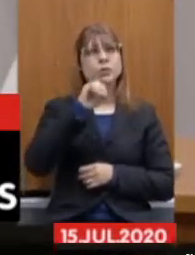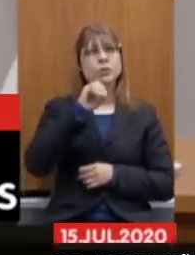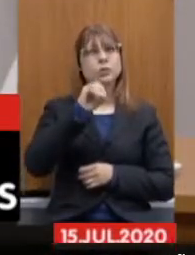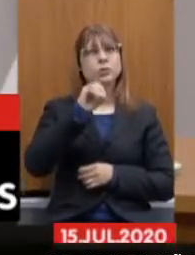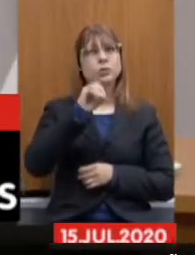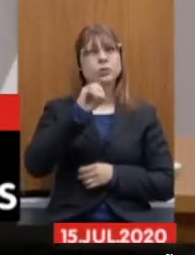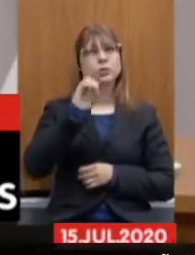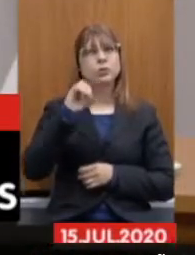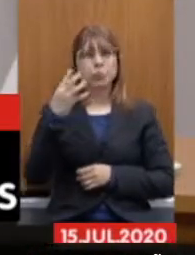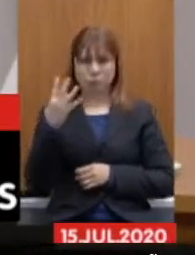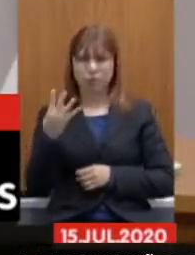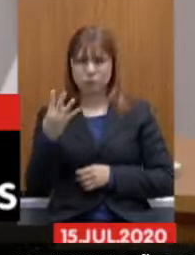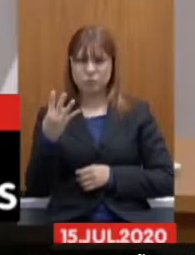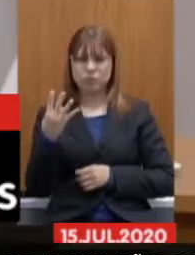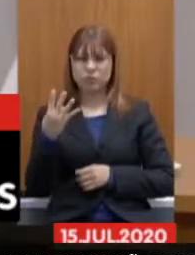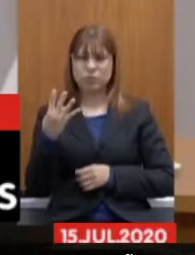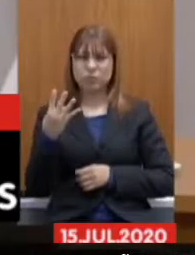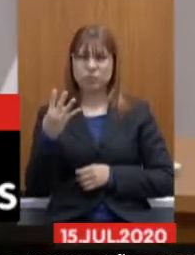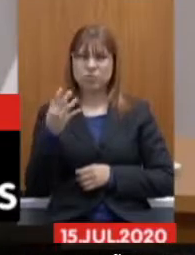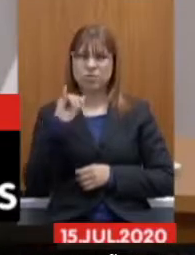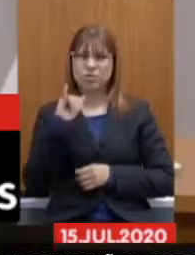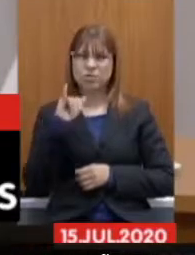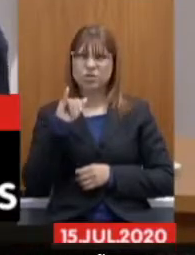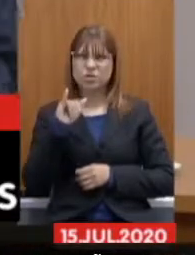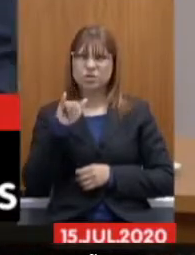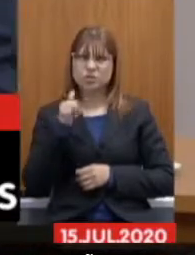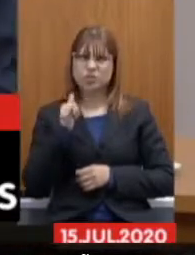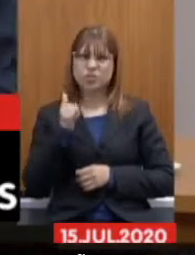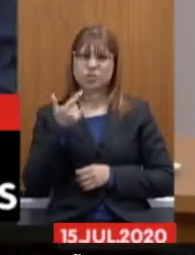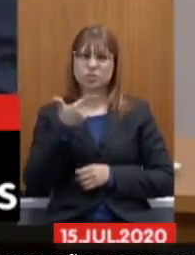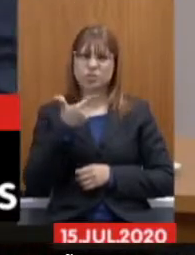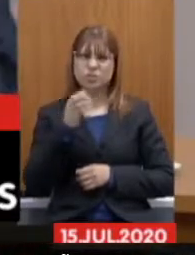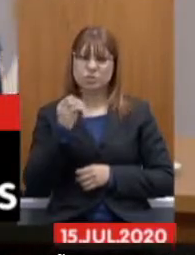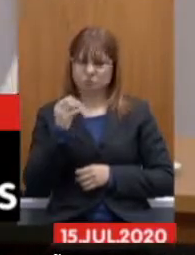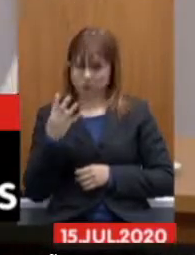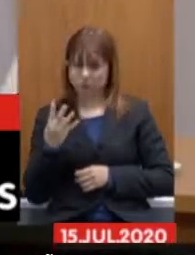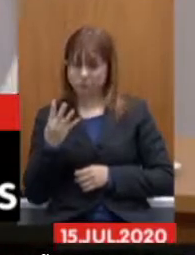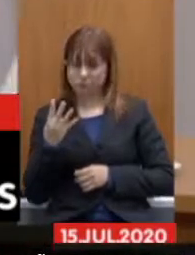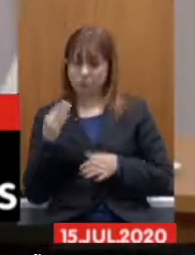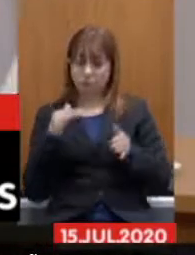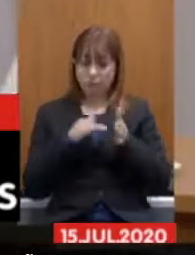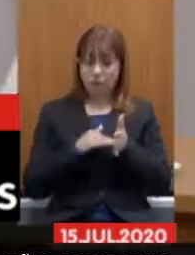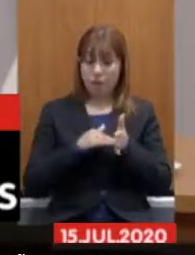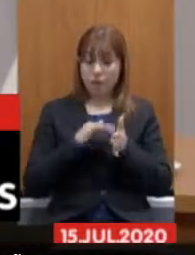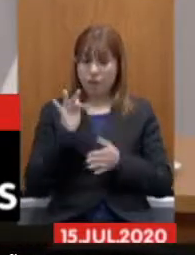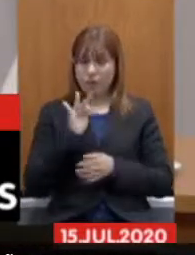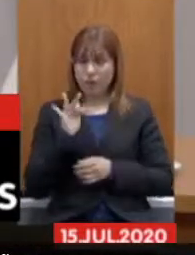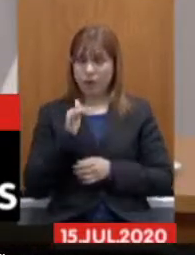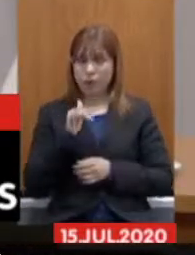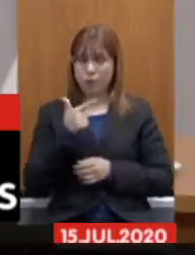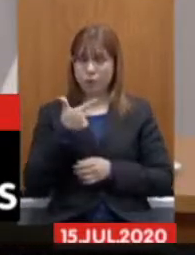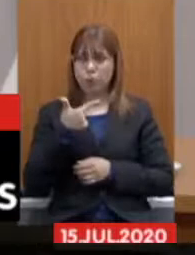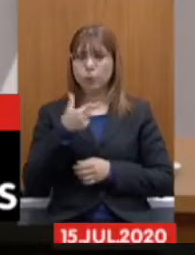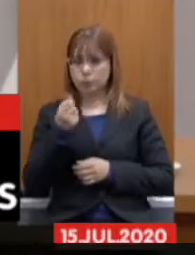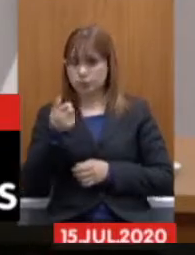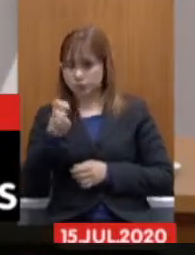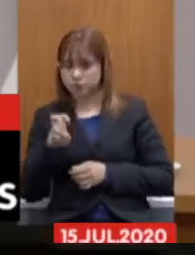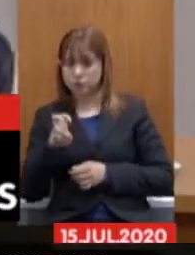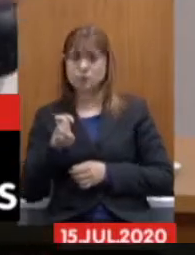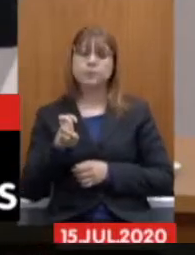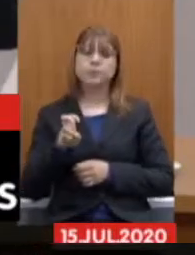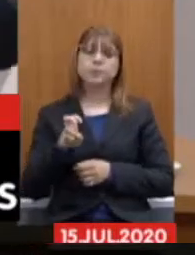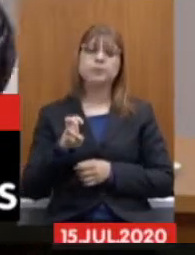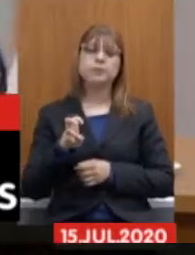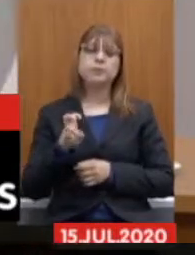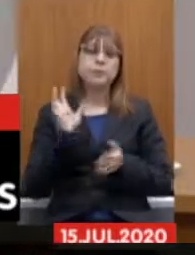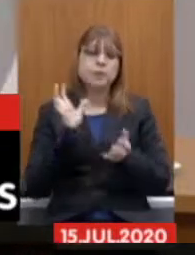2004 e em janeiro de 2004 até fevereiro de 2015 que estão numa